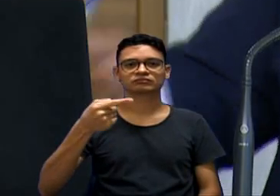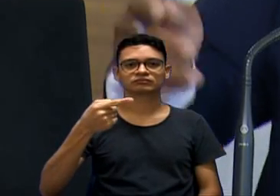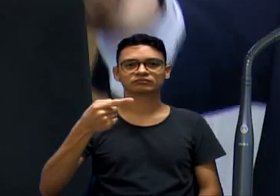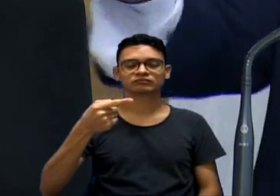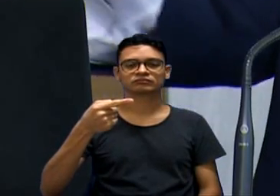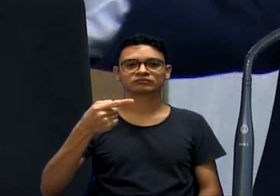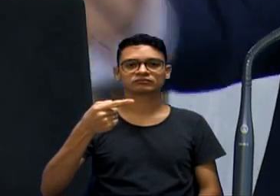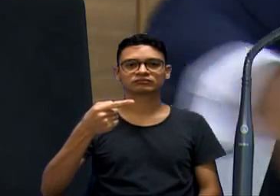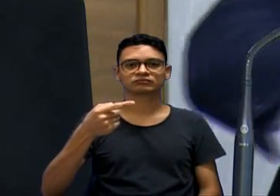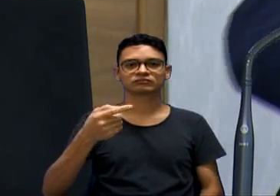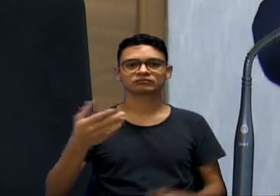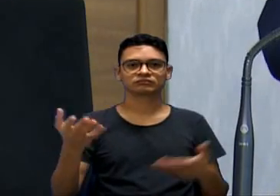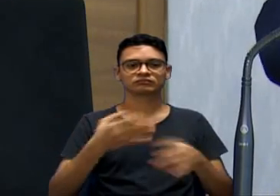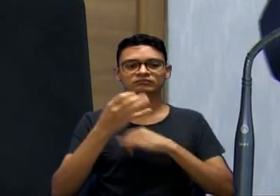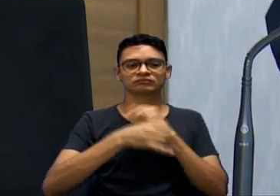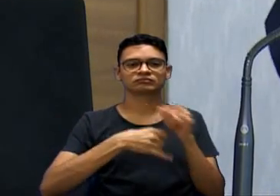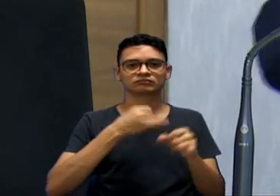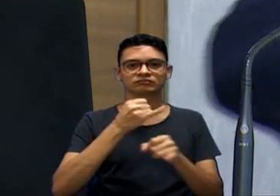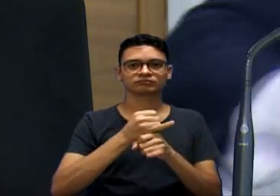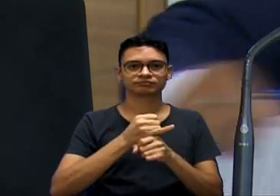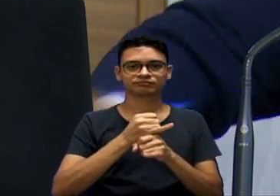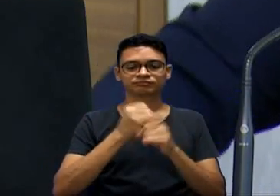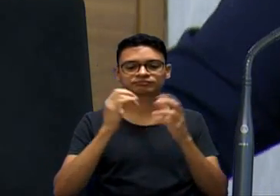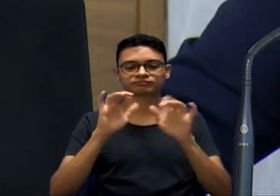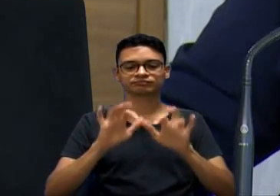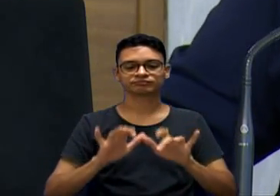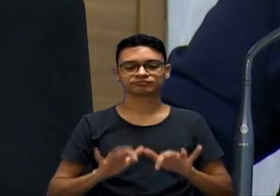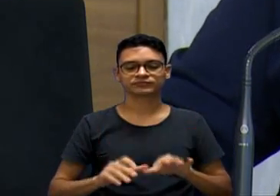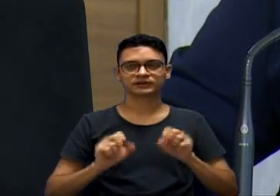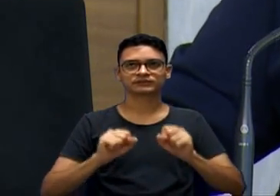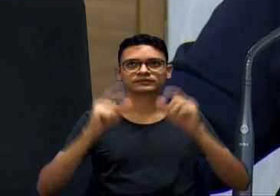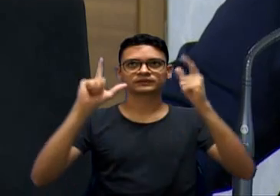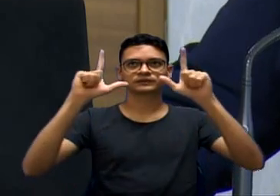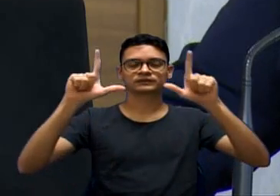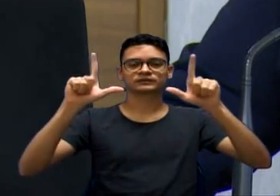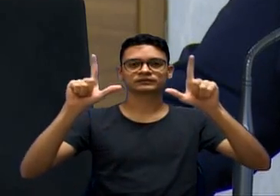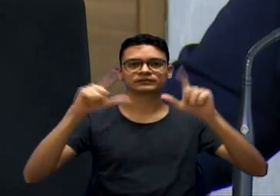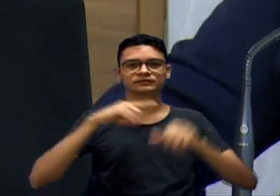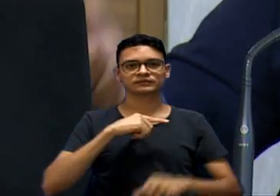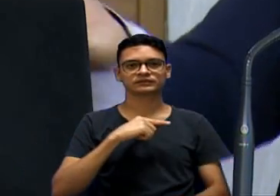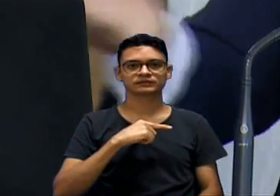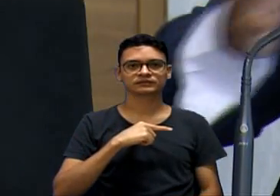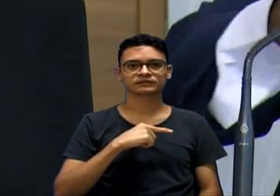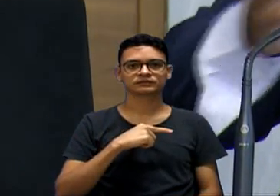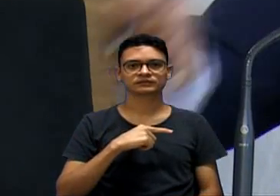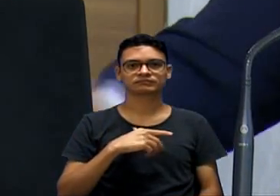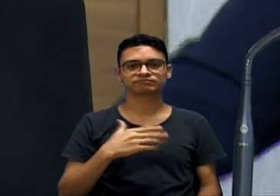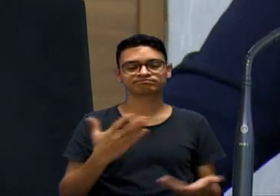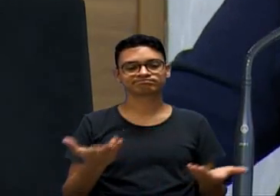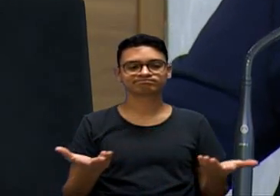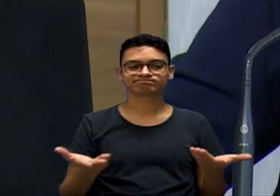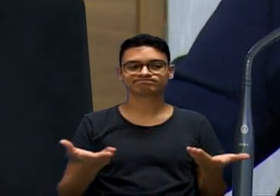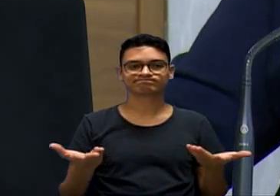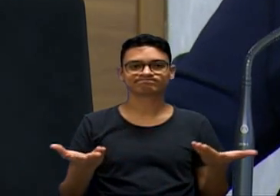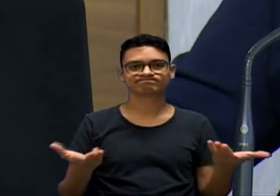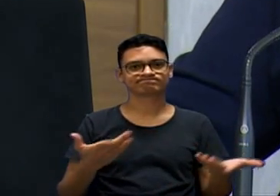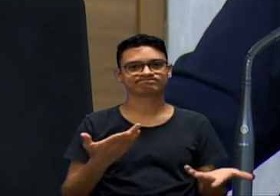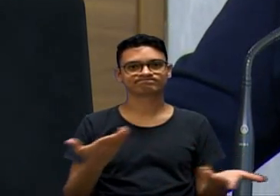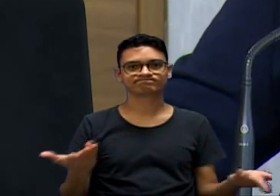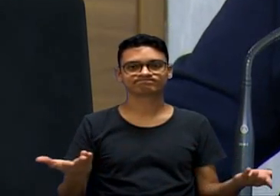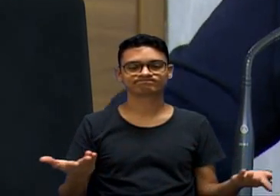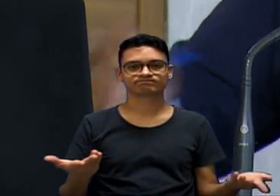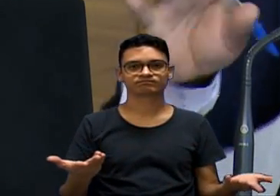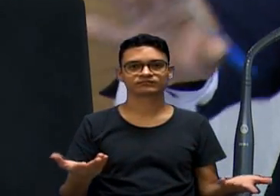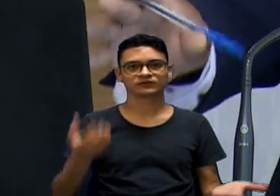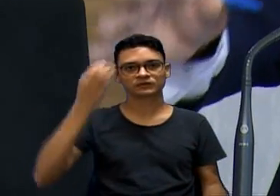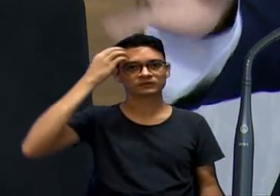O próximo projeto... Não, mas agora online o cara vota, está tudo aqui no painel, não tem... Mas não está... Tem um